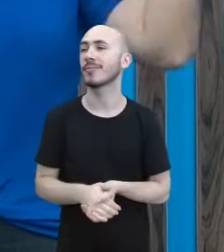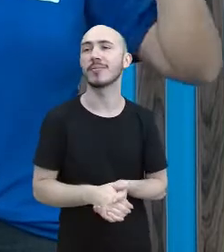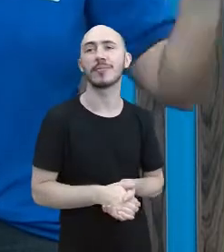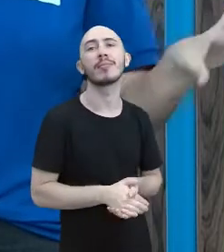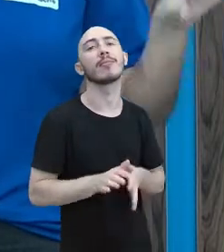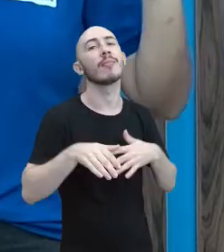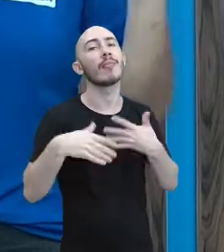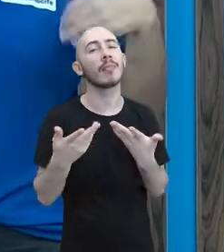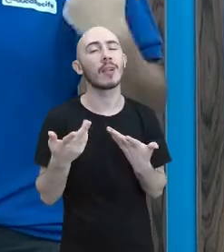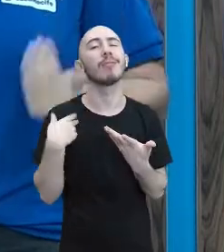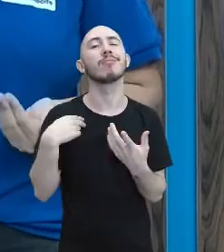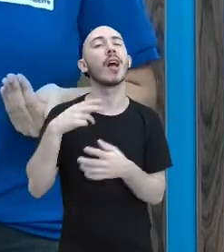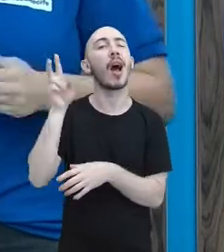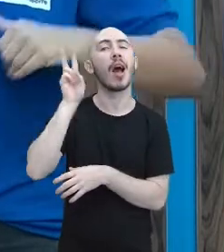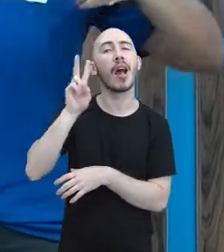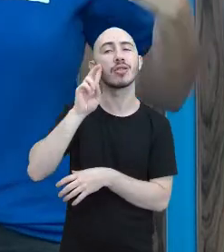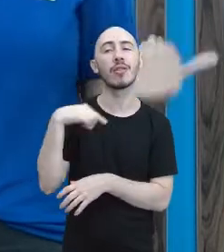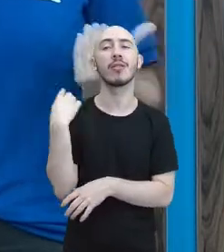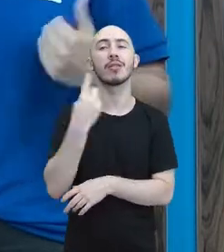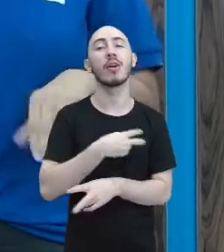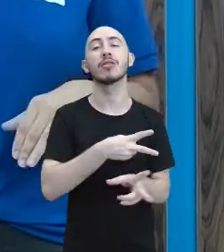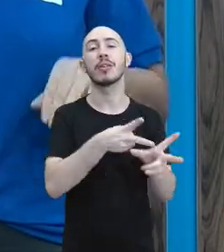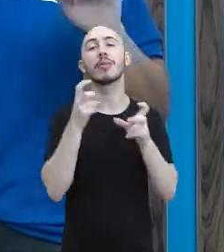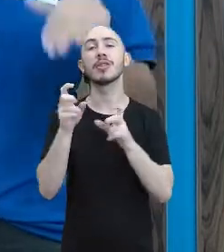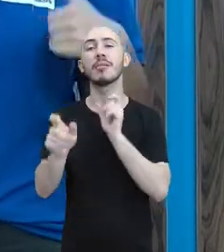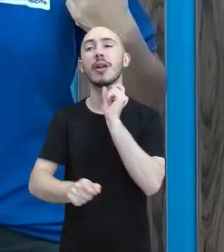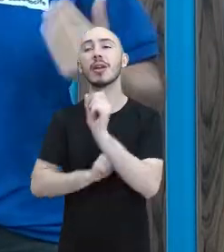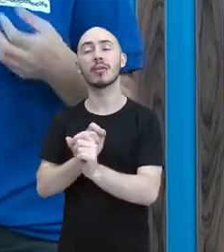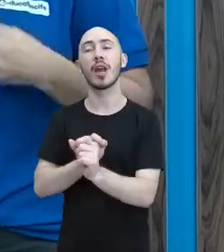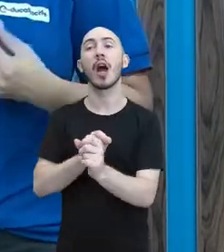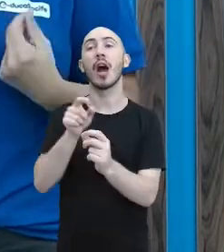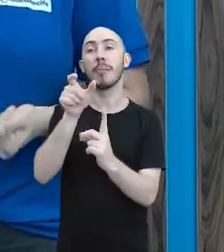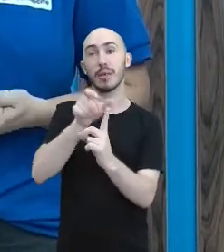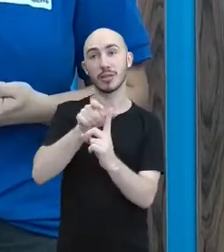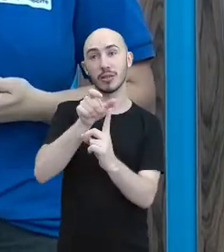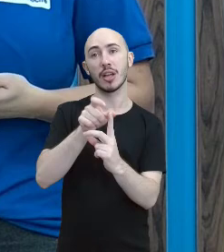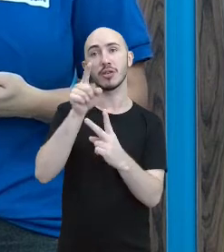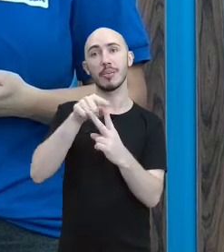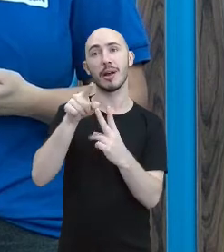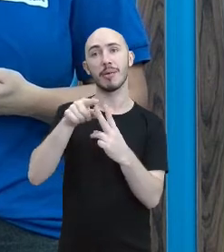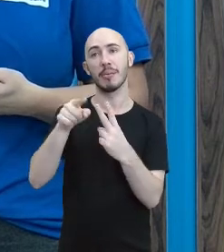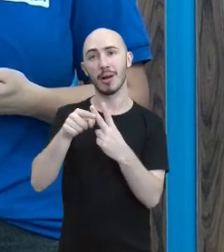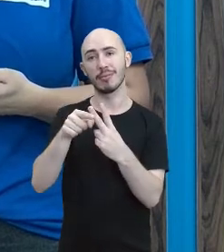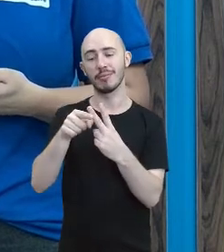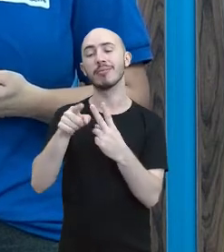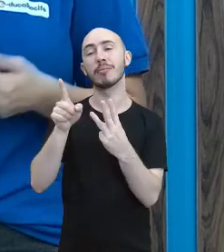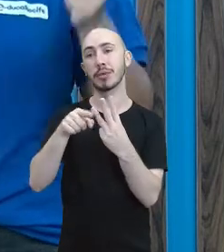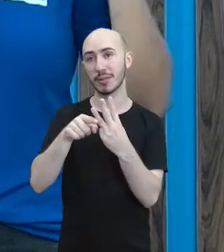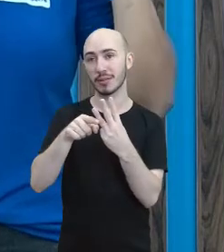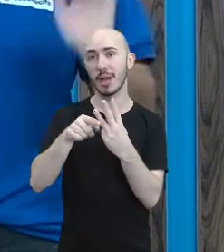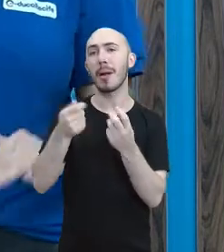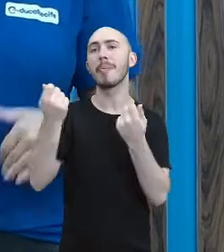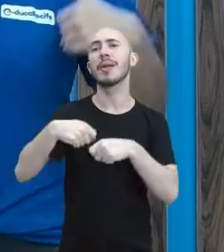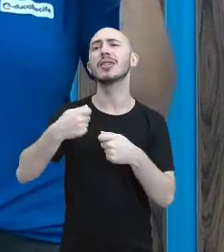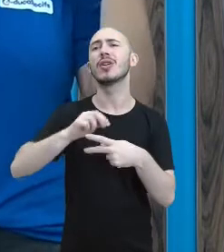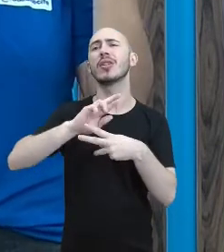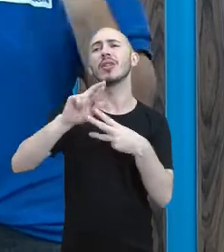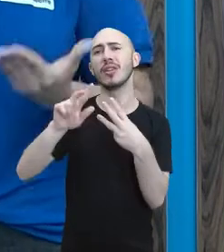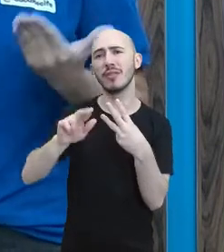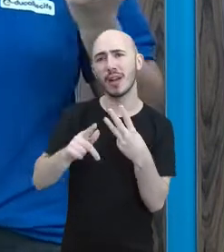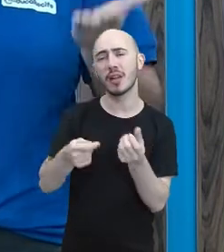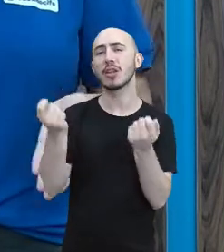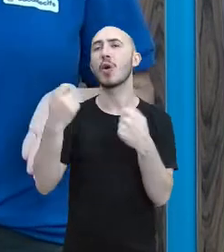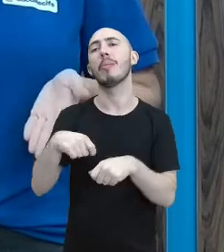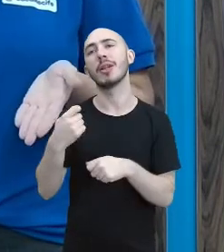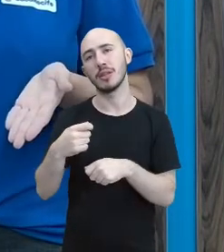na história a gente percebeu o quê? Que as 3 tiveram necessidades diferentes, não foi? E precisaram de